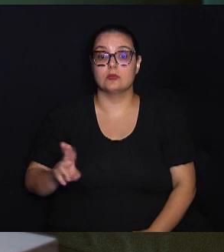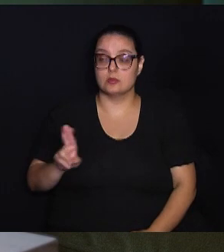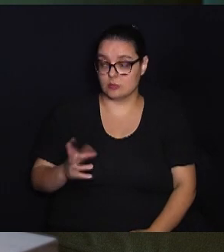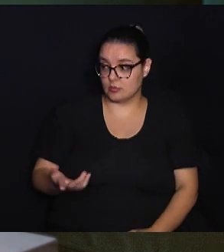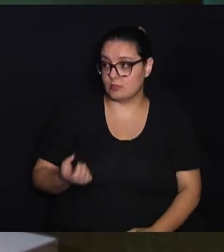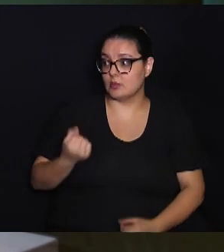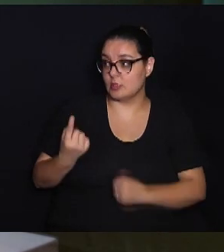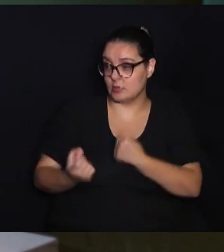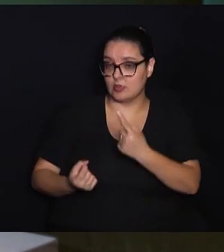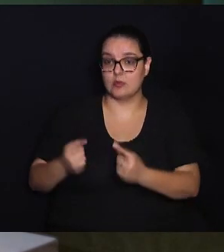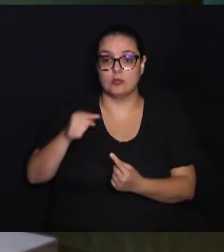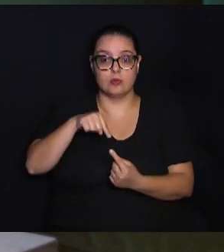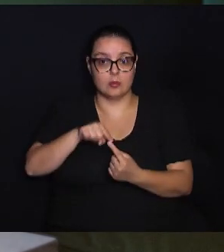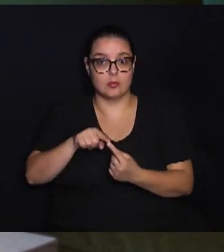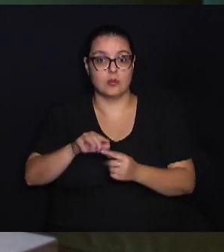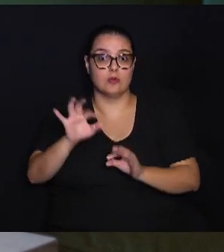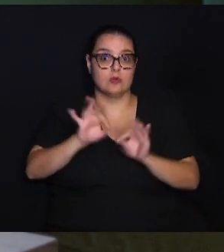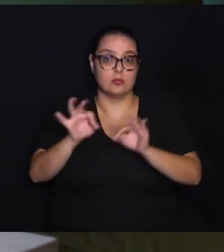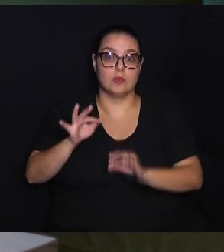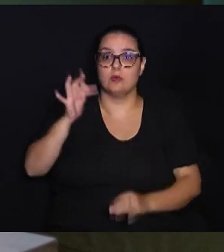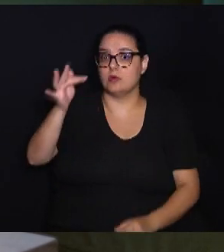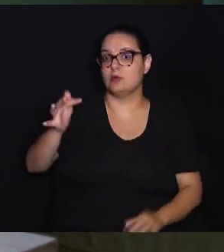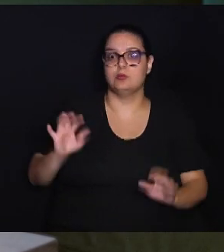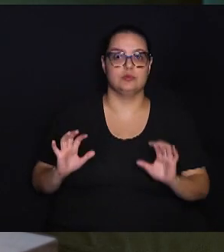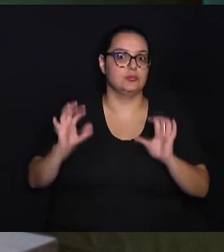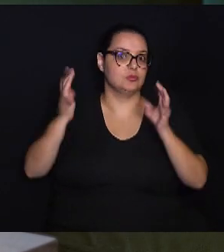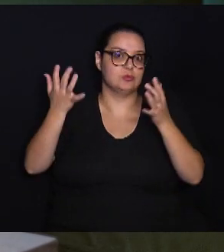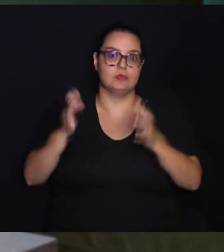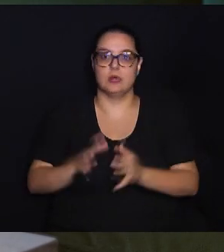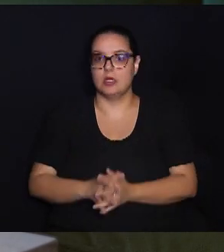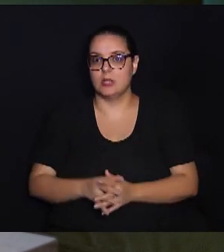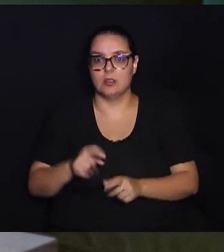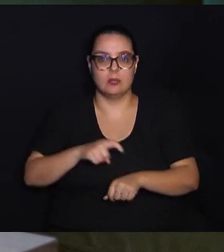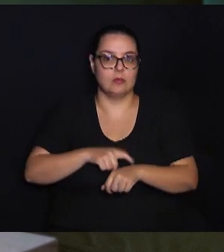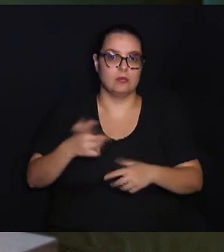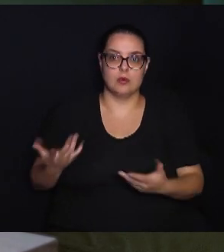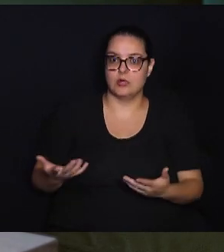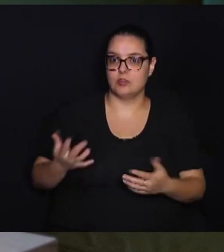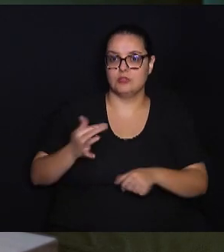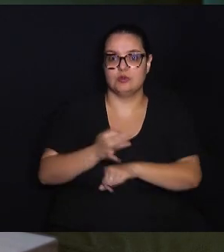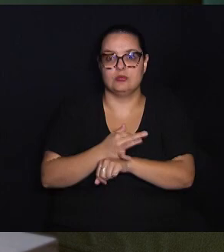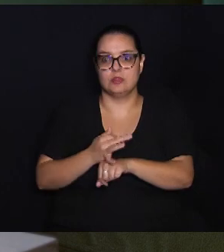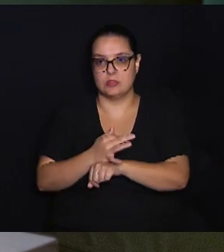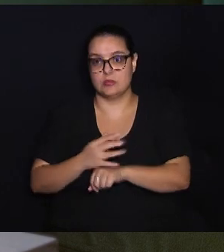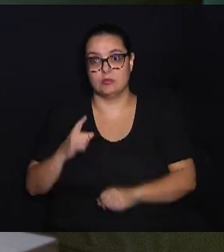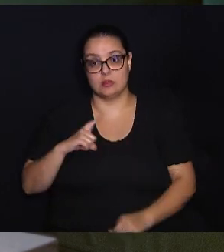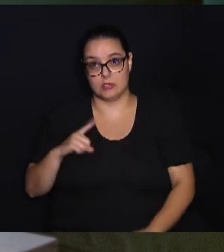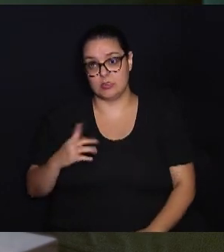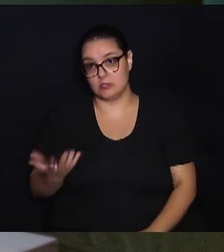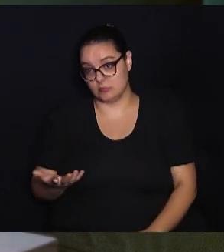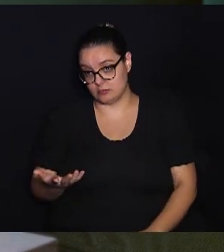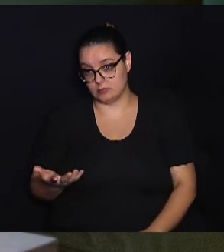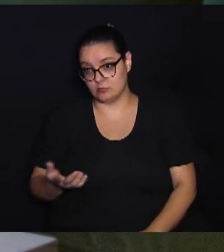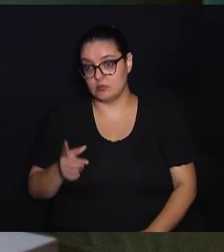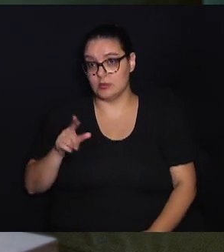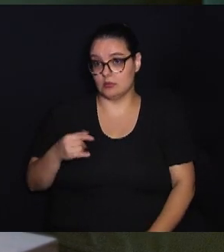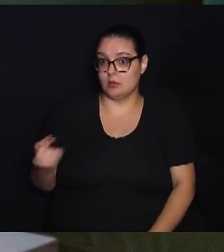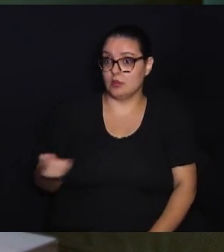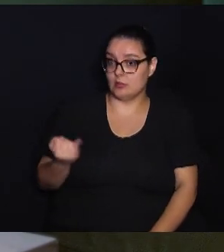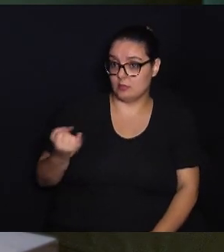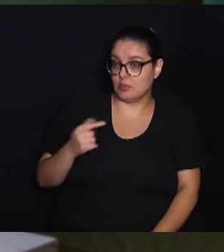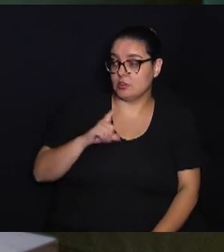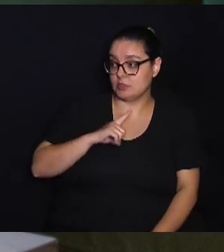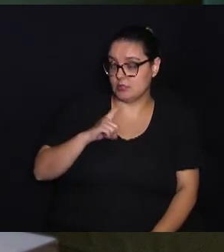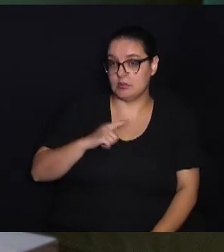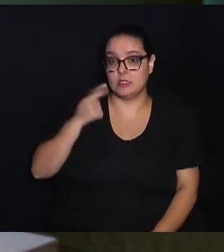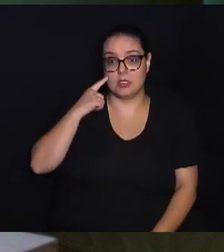você vai usar para alguma finalidade lá, no período de festas, no período de descanso, de férias, que você vai ter. Então, é